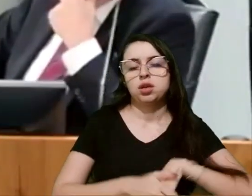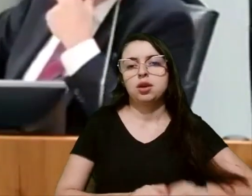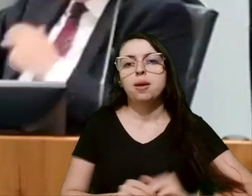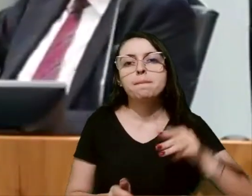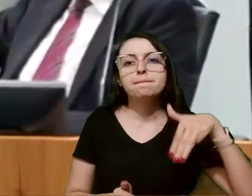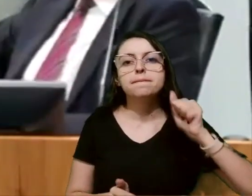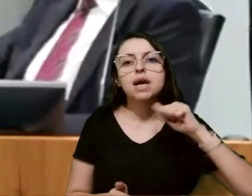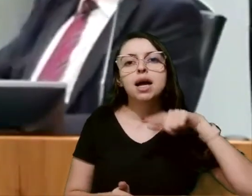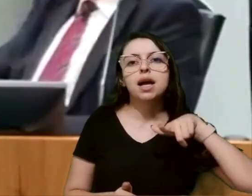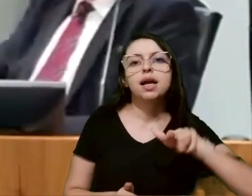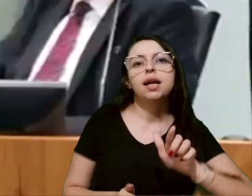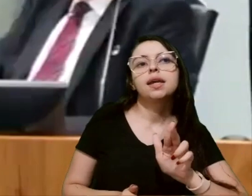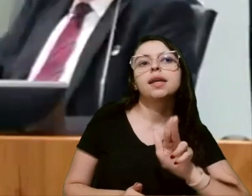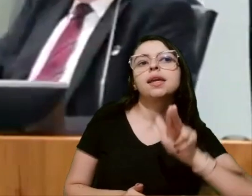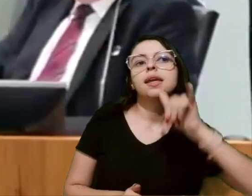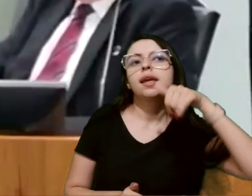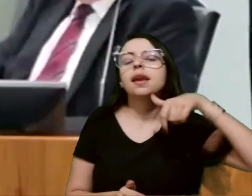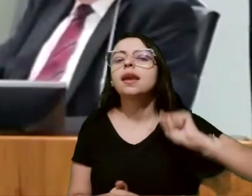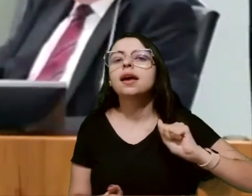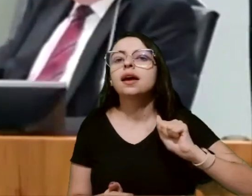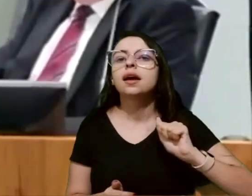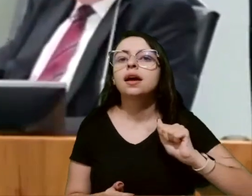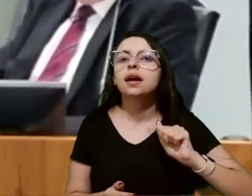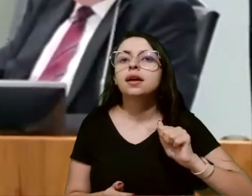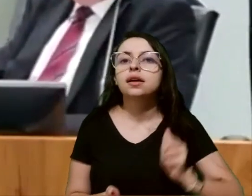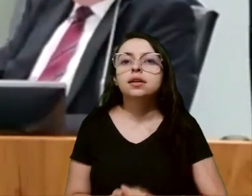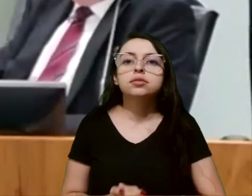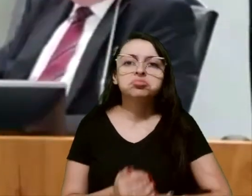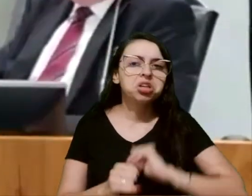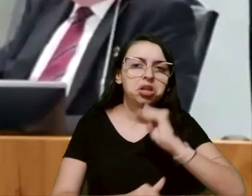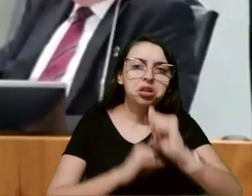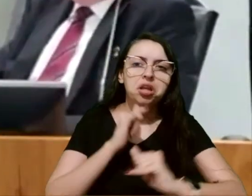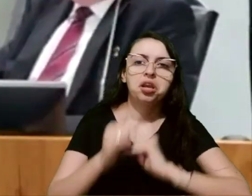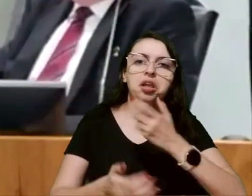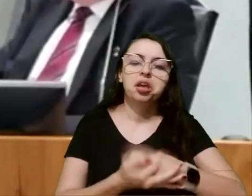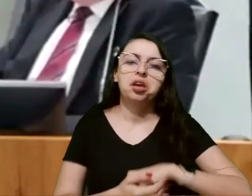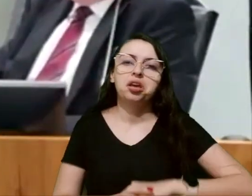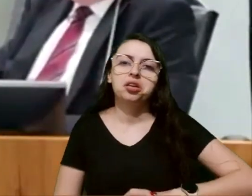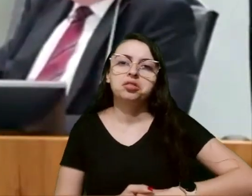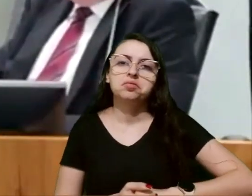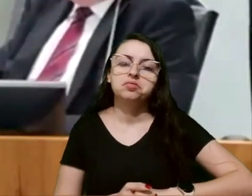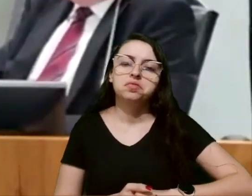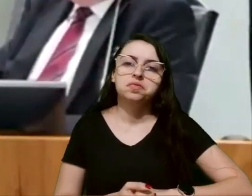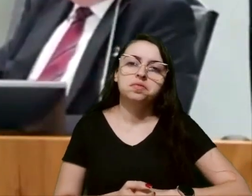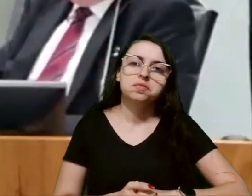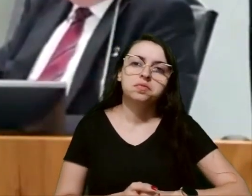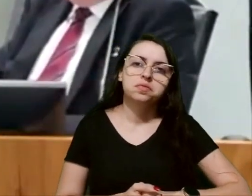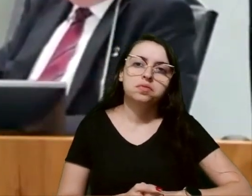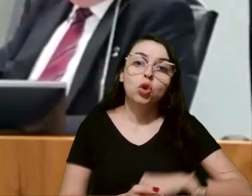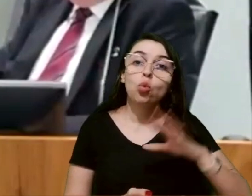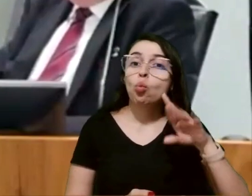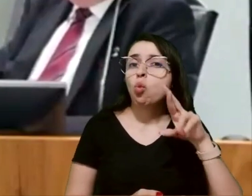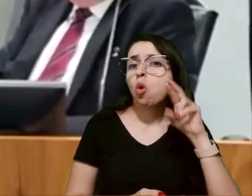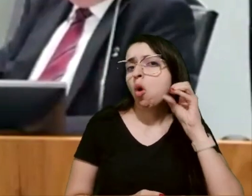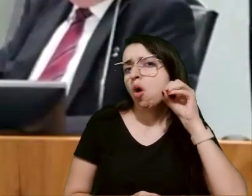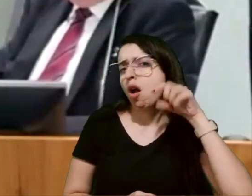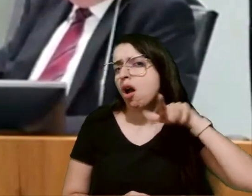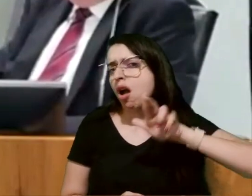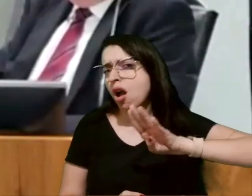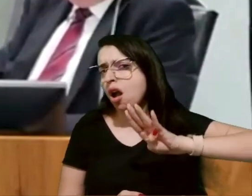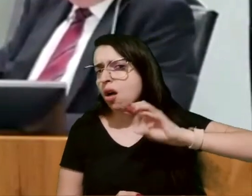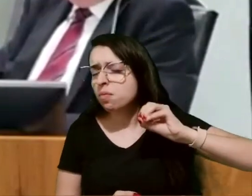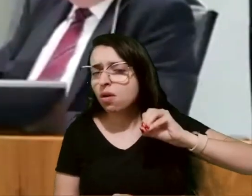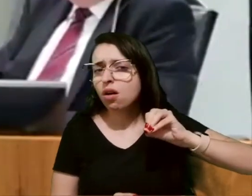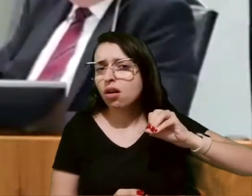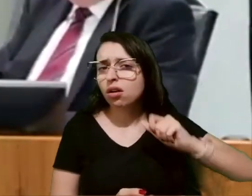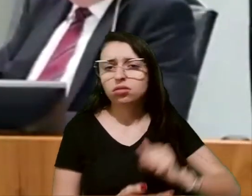do Judicial Guideline, hoje certamente é um computador que poderia fazer isso, é um equipamento, né, pode ser um robô de inteligência artificial, alguma coisa que gere,